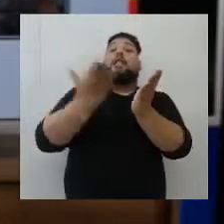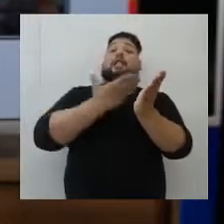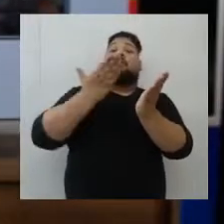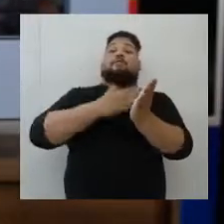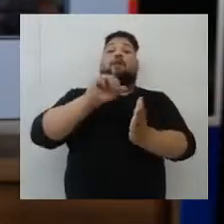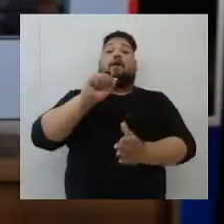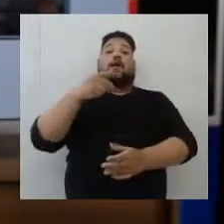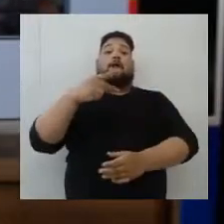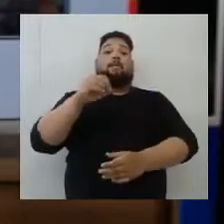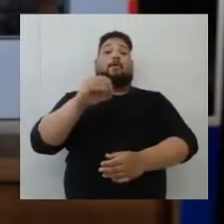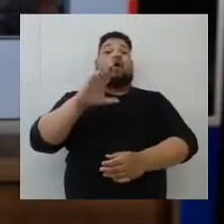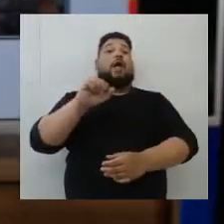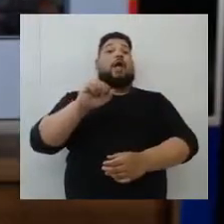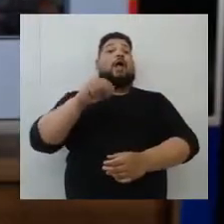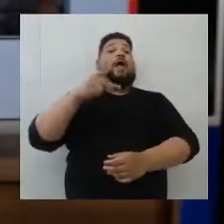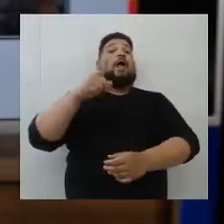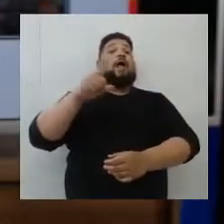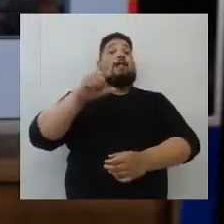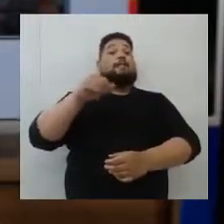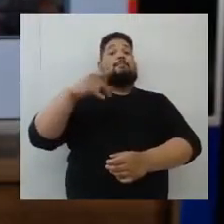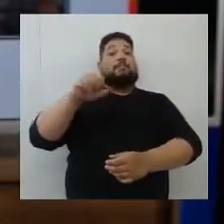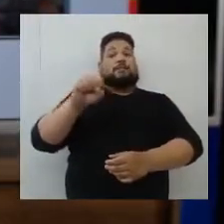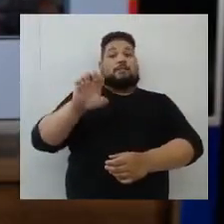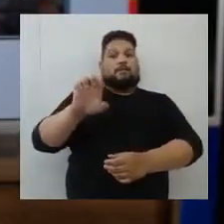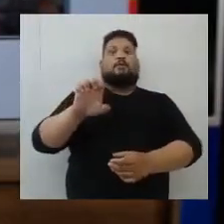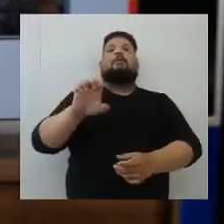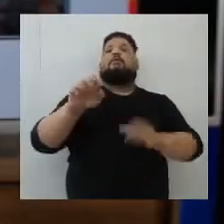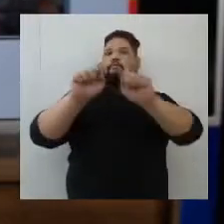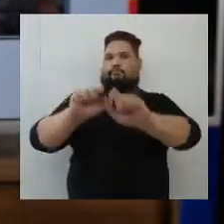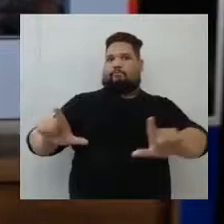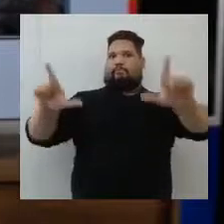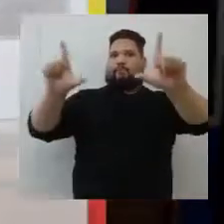Apocalipse. Corta para o slide novamente, por favor.